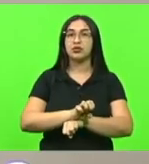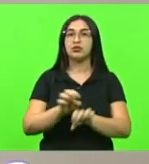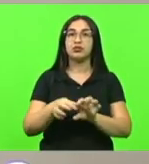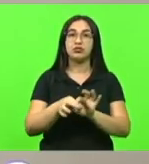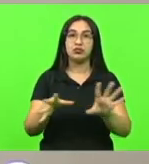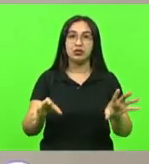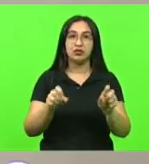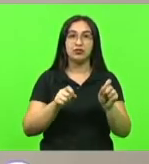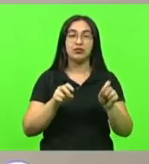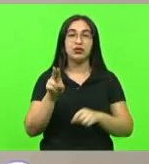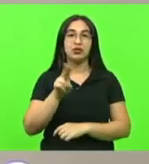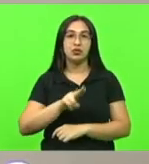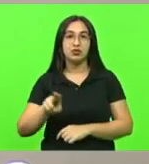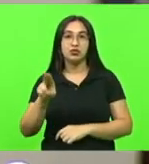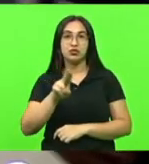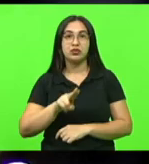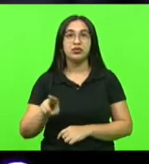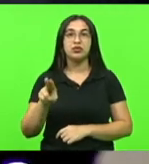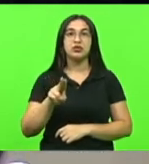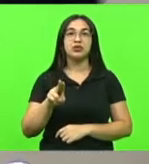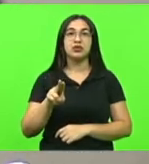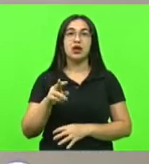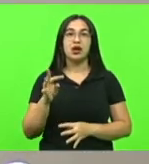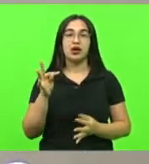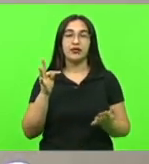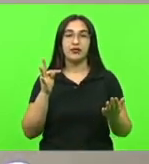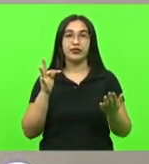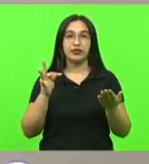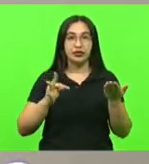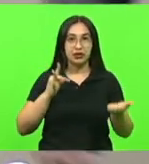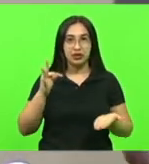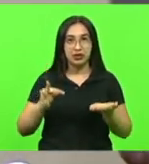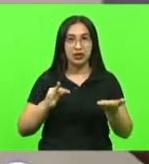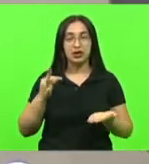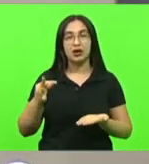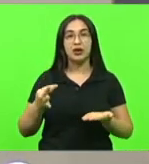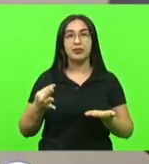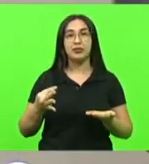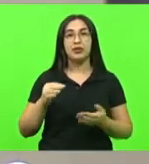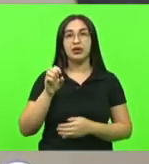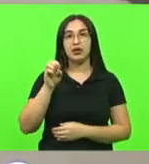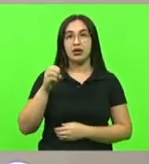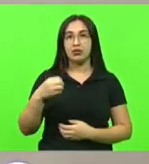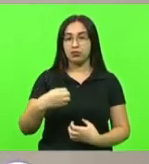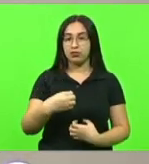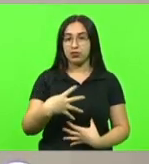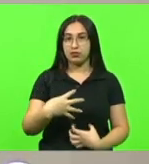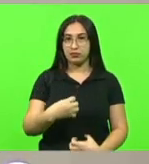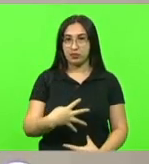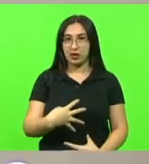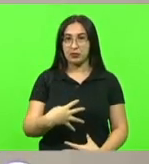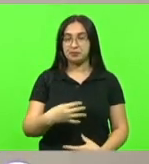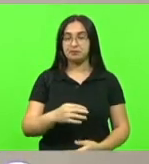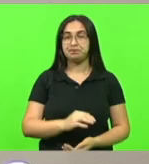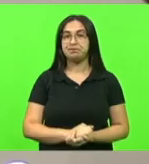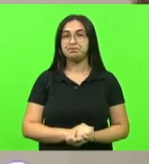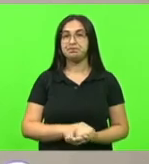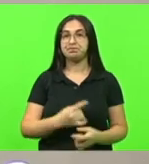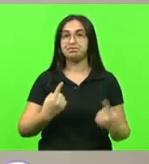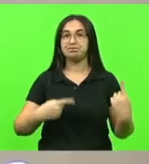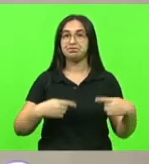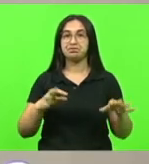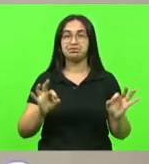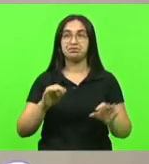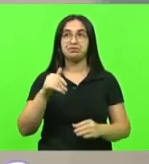radioterapia no Hospital Regional Terezinha Gaio Baço. Em discussão. Não havendo quem queira discutir, em votação.